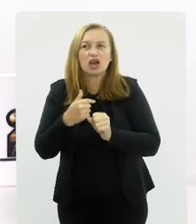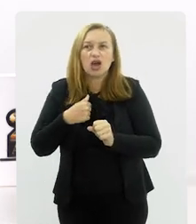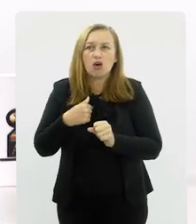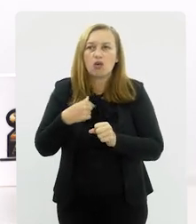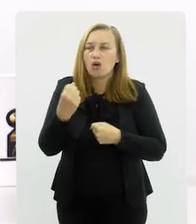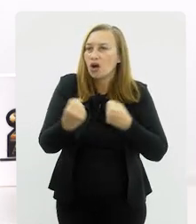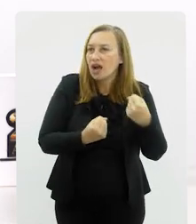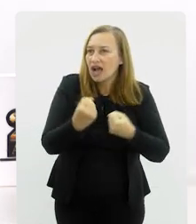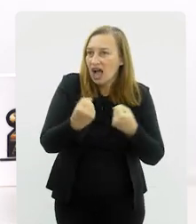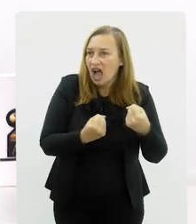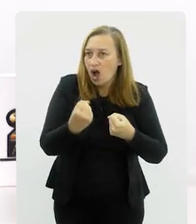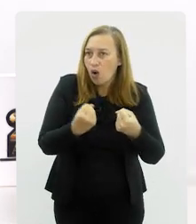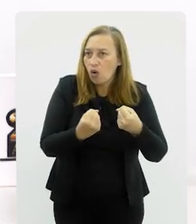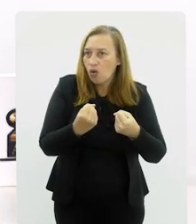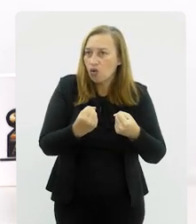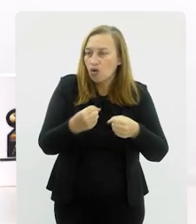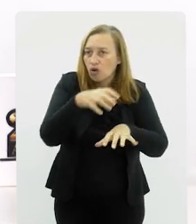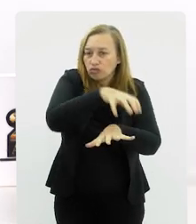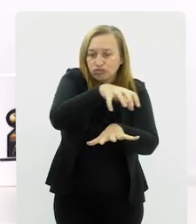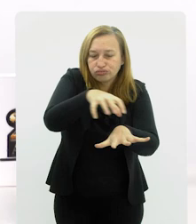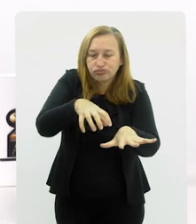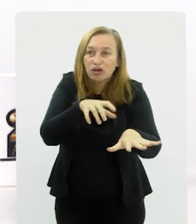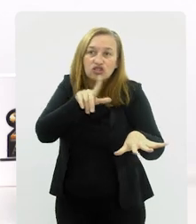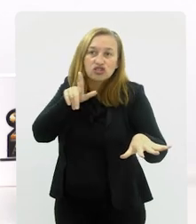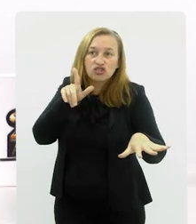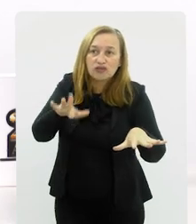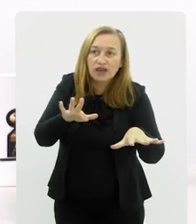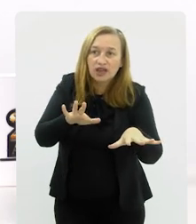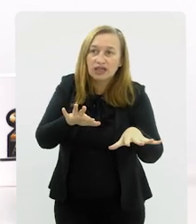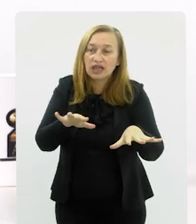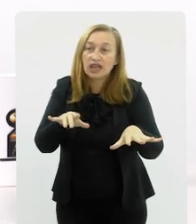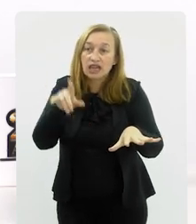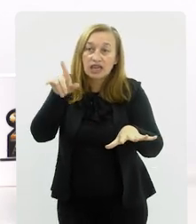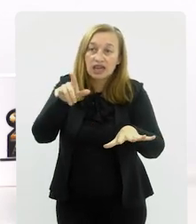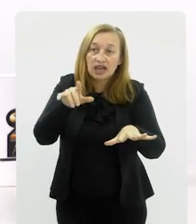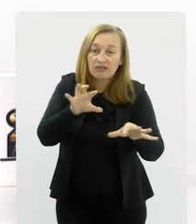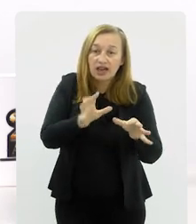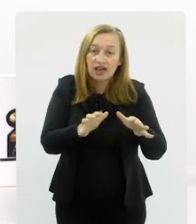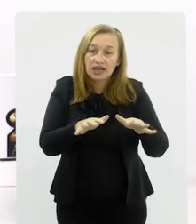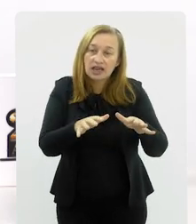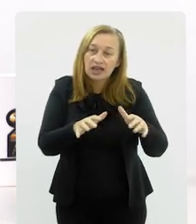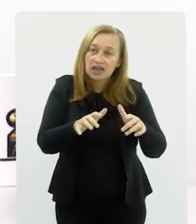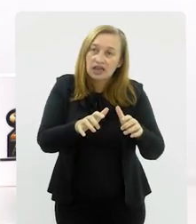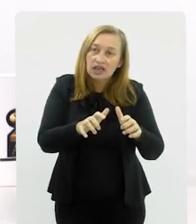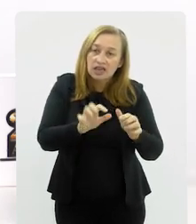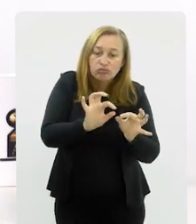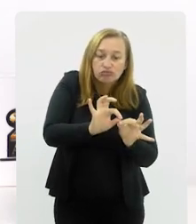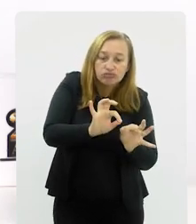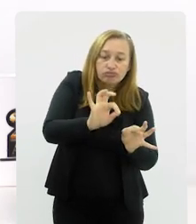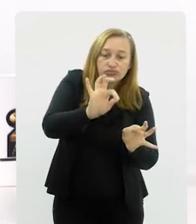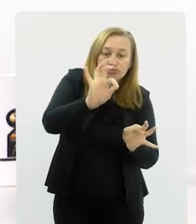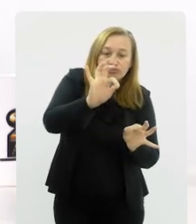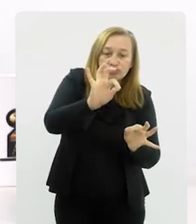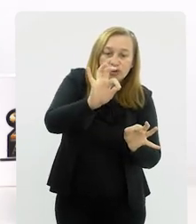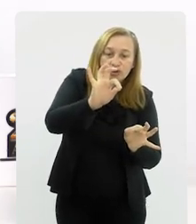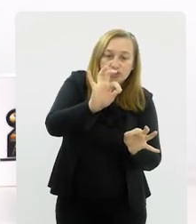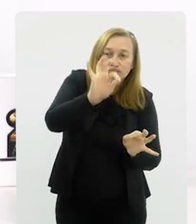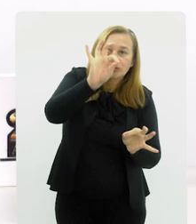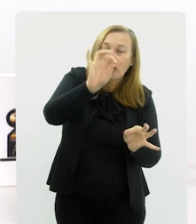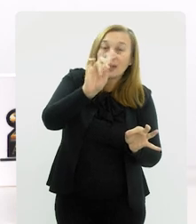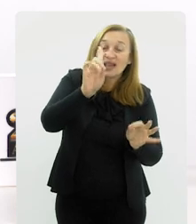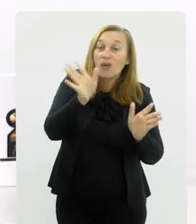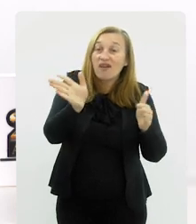Nos últimos 3 anos eu tenho feito o carro vazado e que ele vai subindo, mas que ele não tem aquela coisa